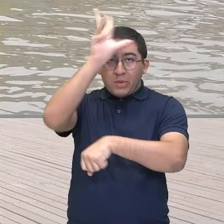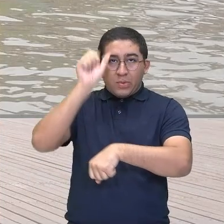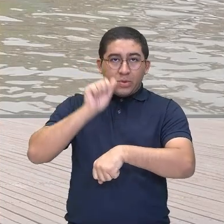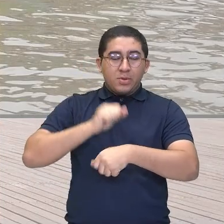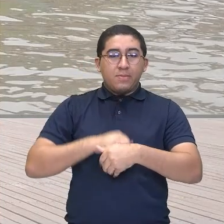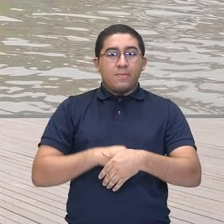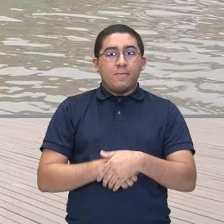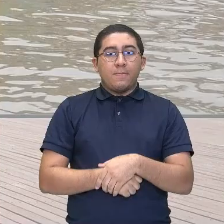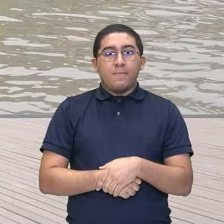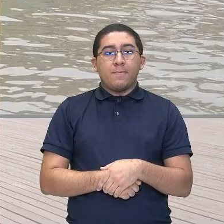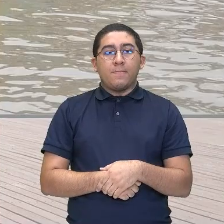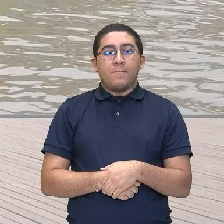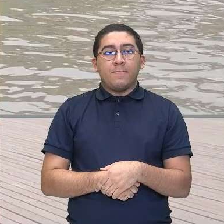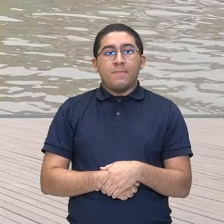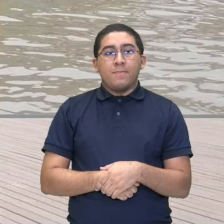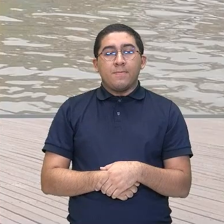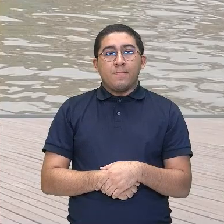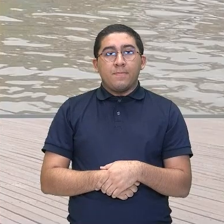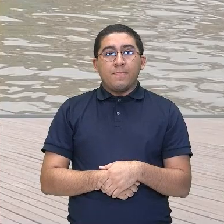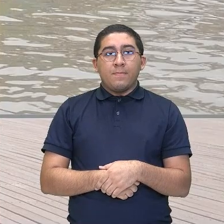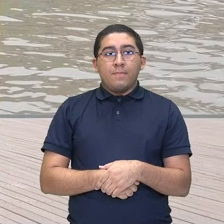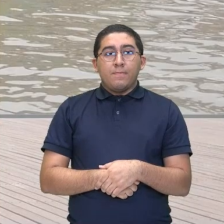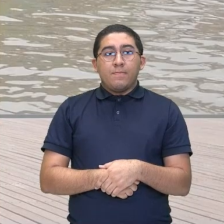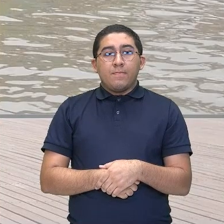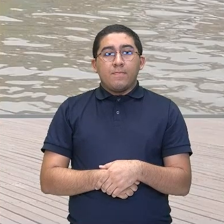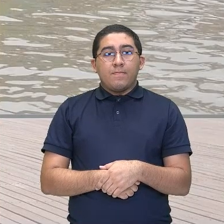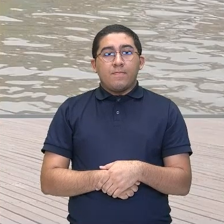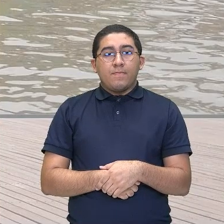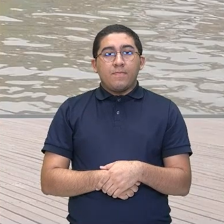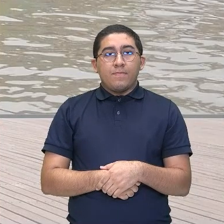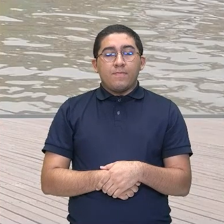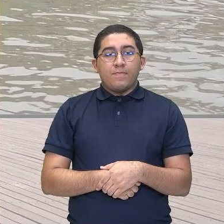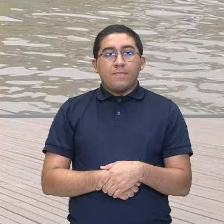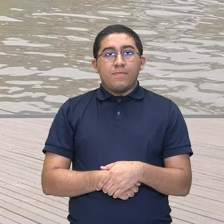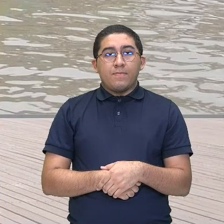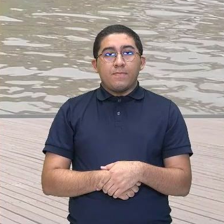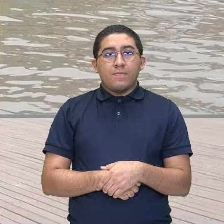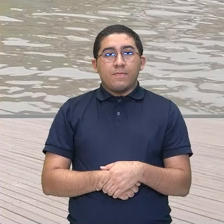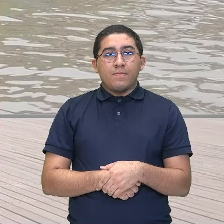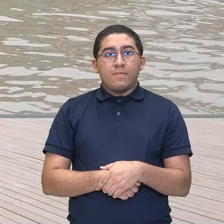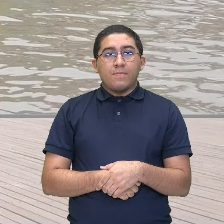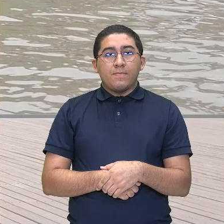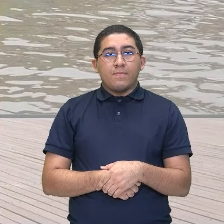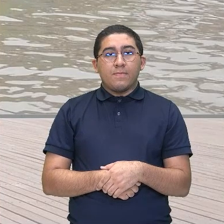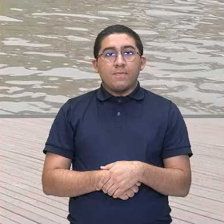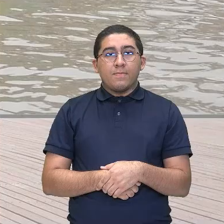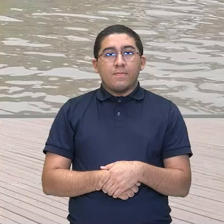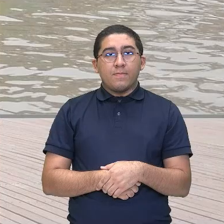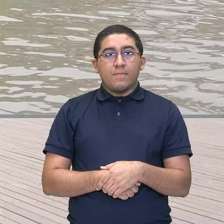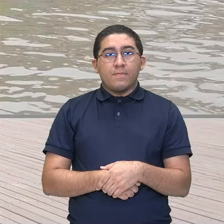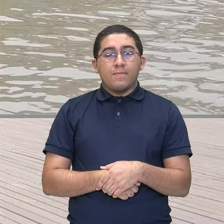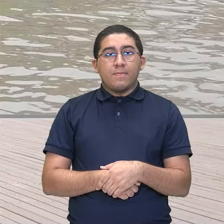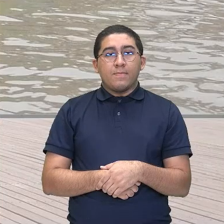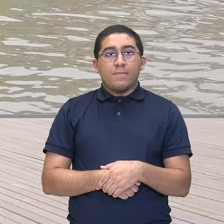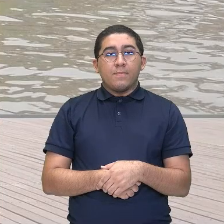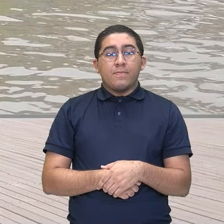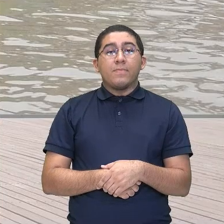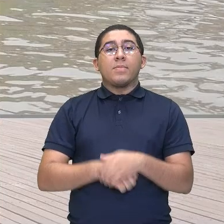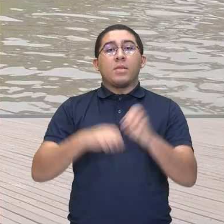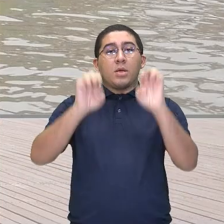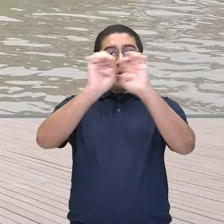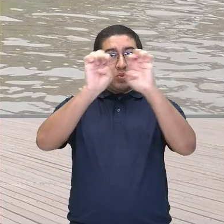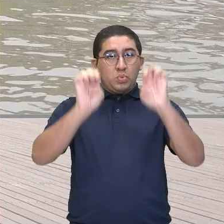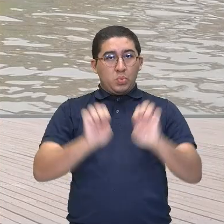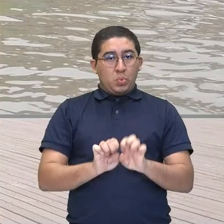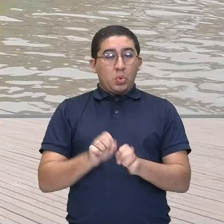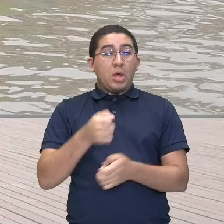a forma, né, da entrevista, como vocês viram, né, o rapaz, o jornalista, né, fazendo